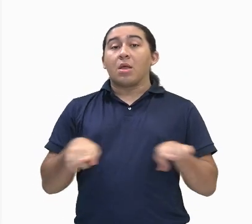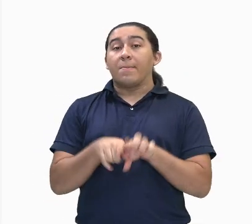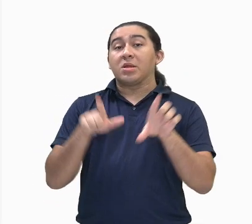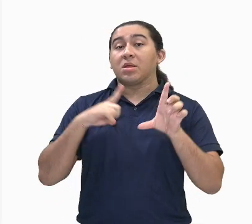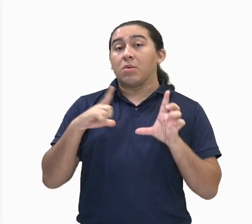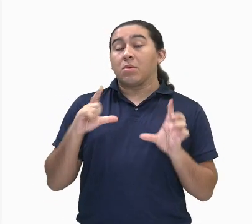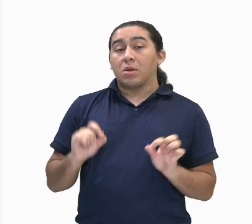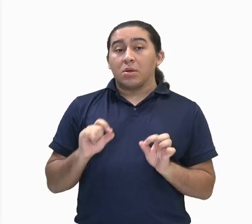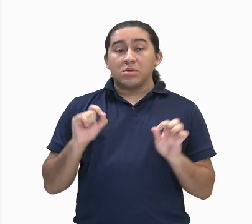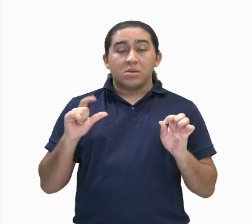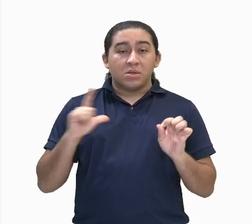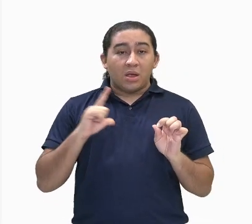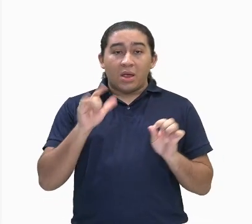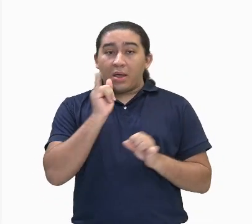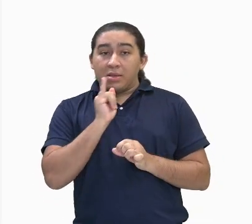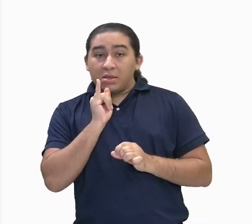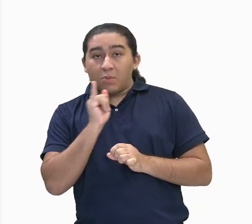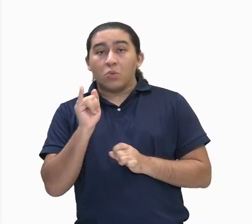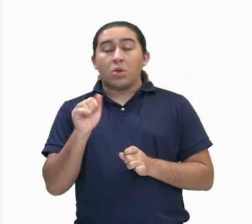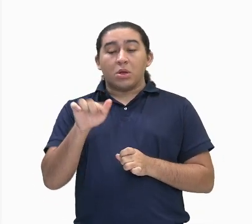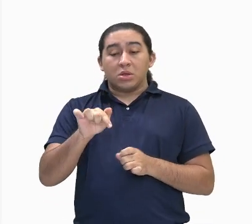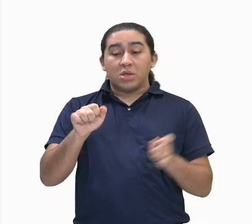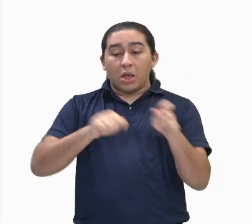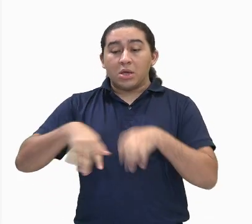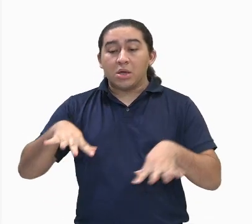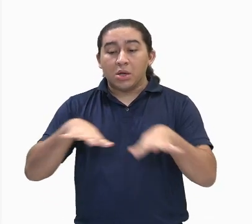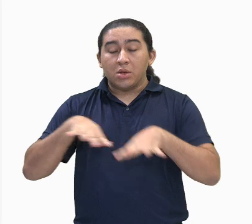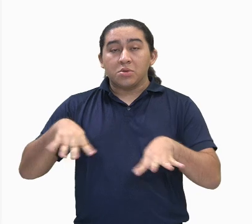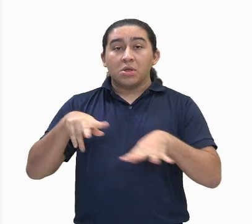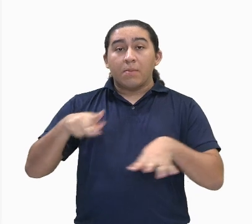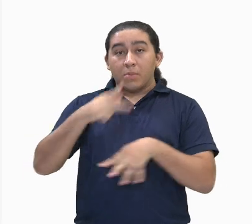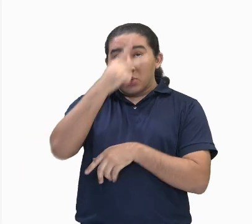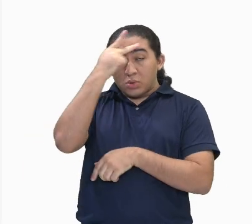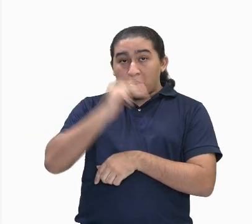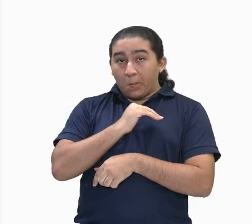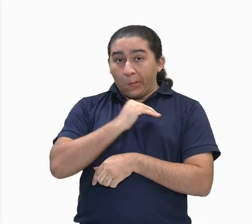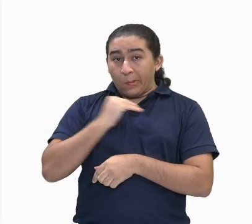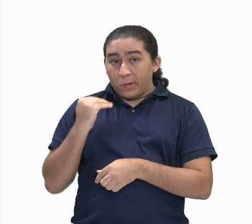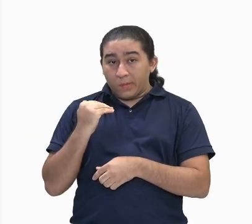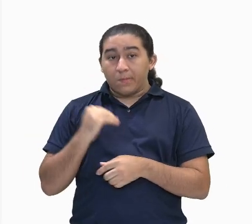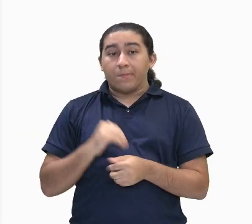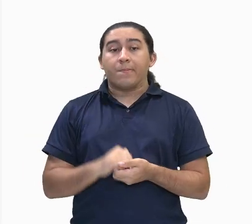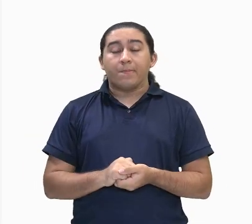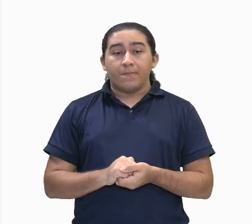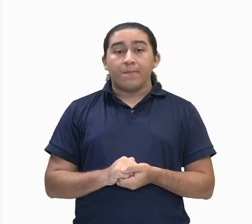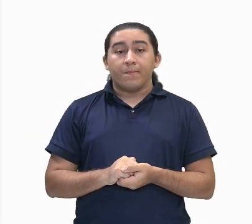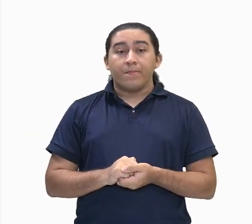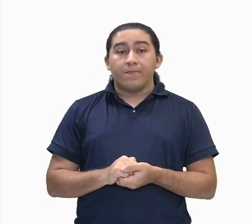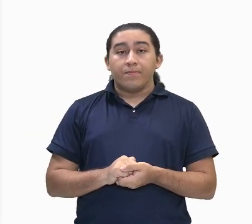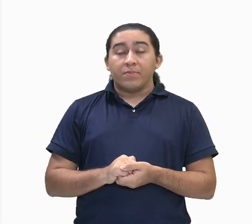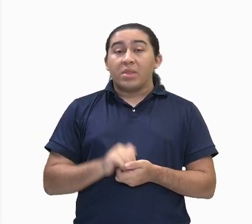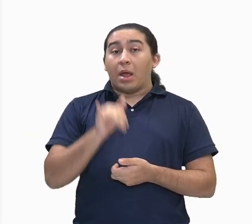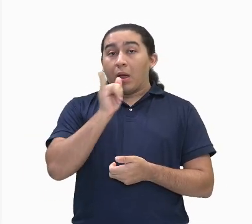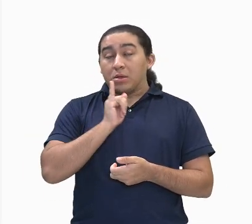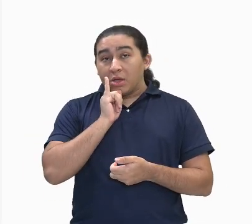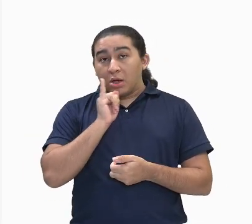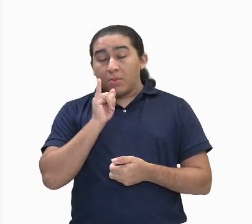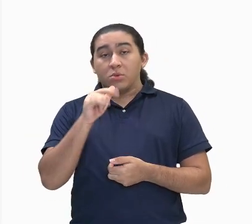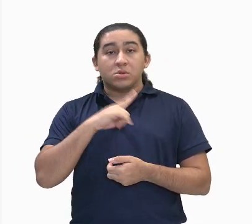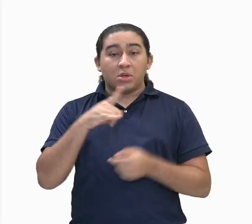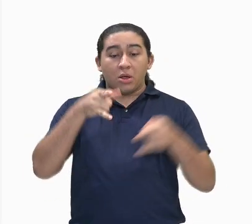celebrações de morte ou celebrações fúnebres, né? São cerimônias fúnebres, como